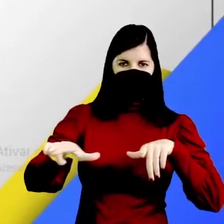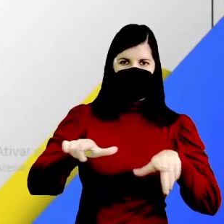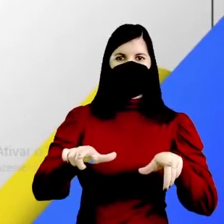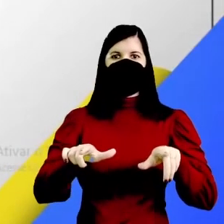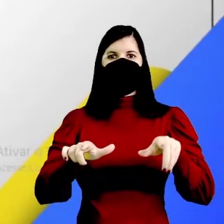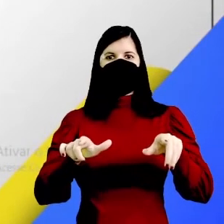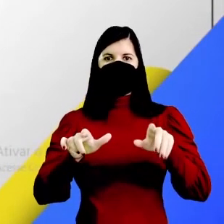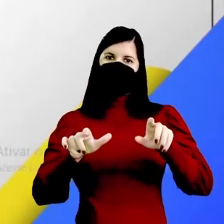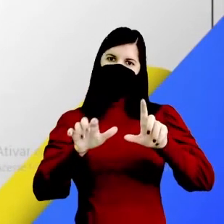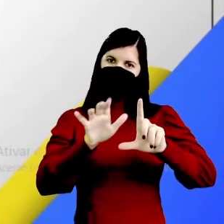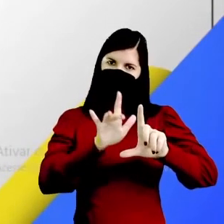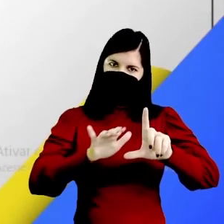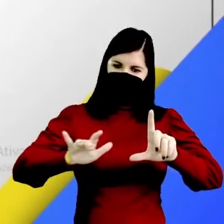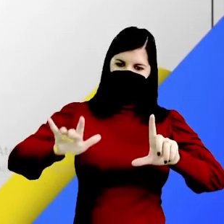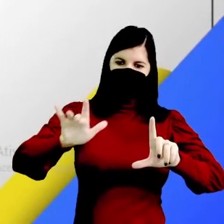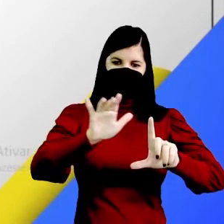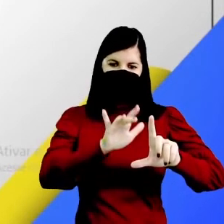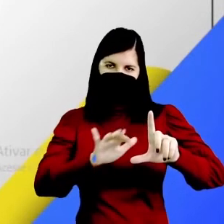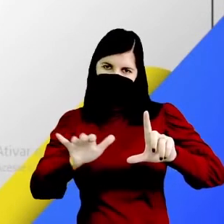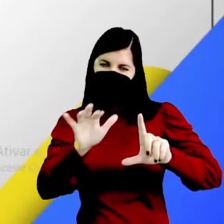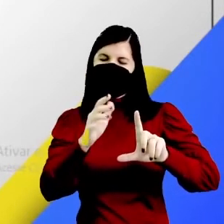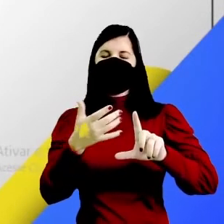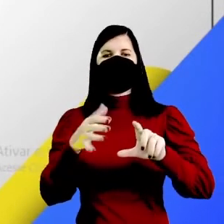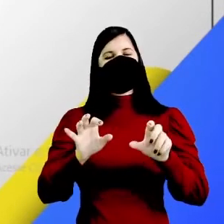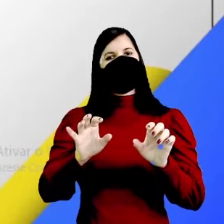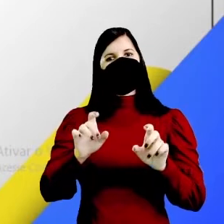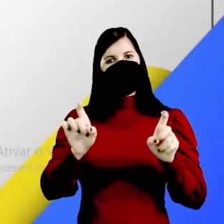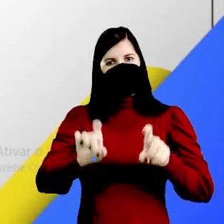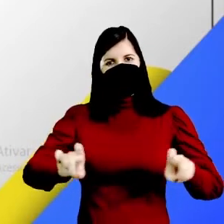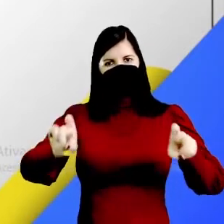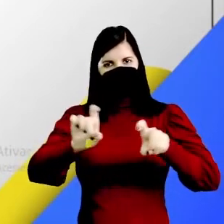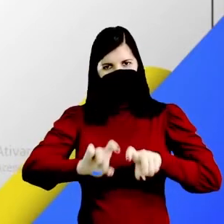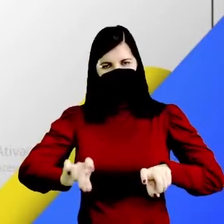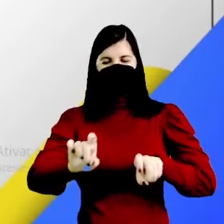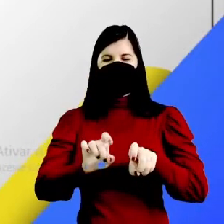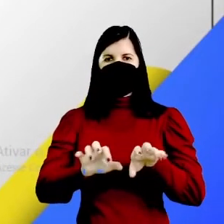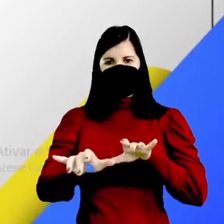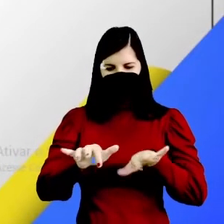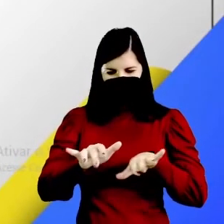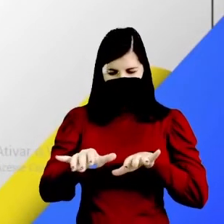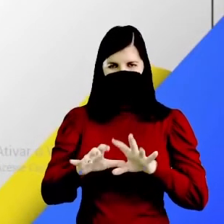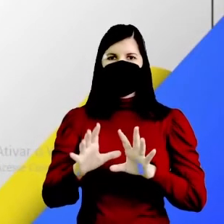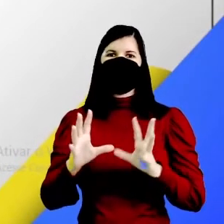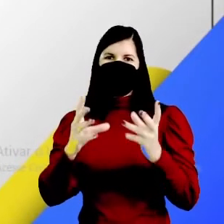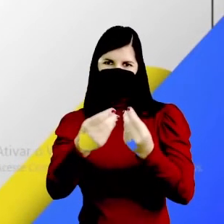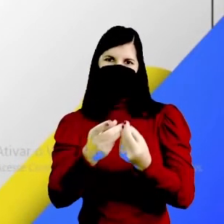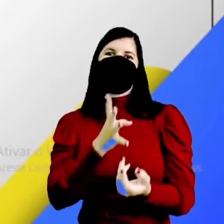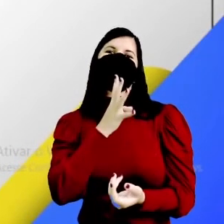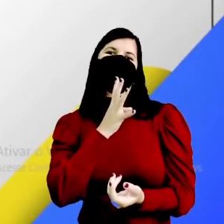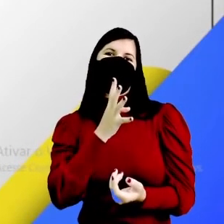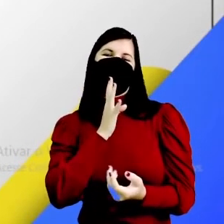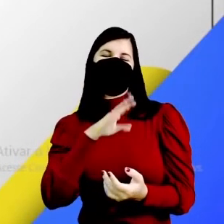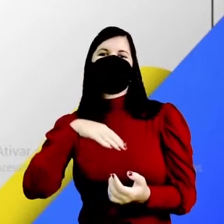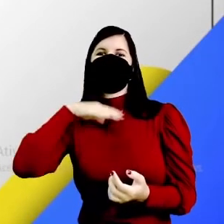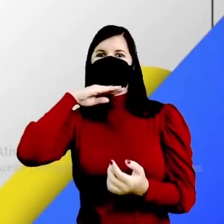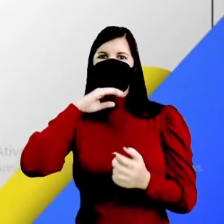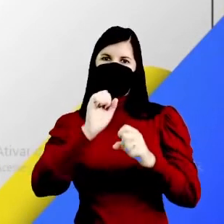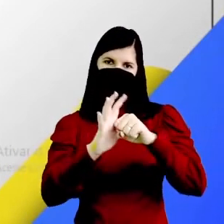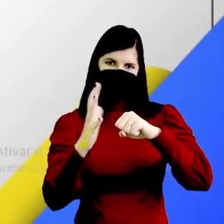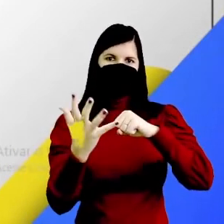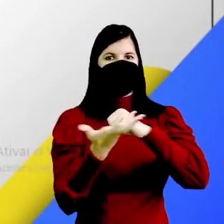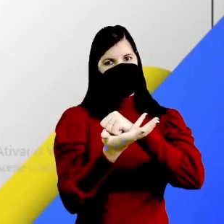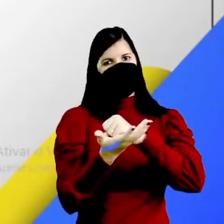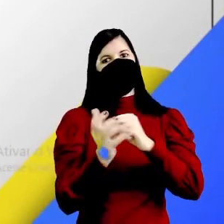Hoje em dia, mais ainda, né, gente? Pós-pandemia, todo mundo aqui está nessa vida virtual e não vai parar, só vai